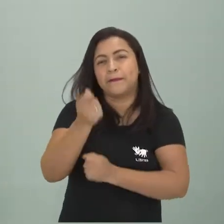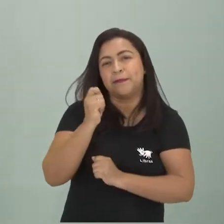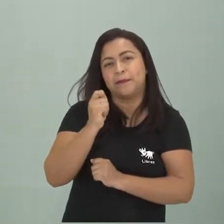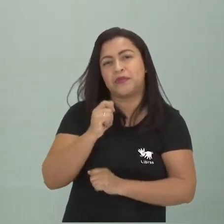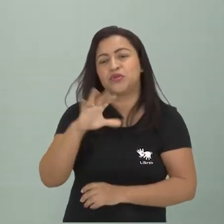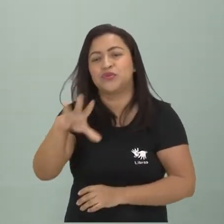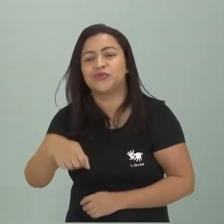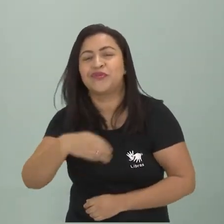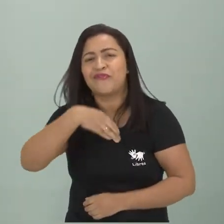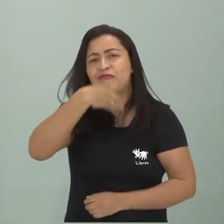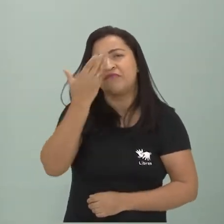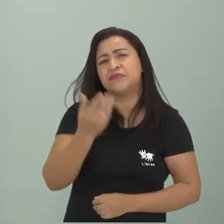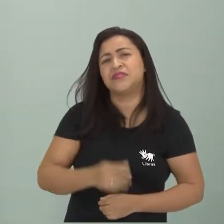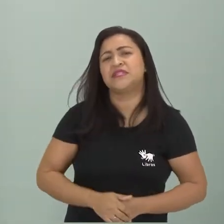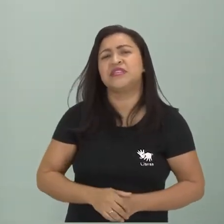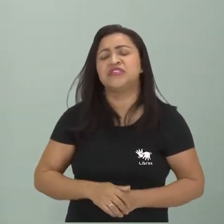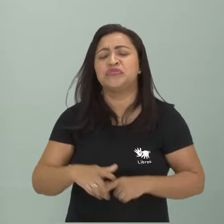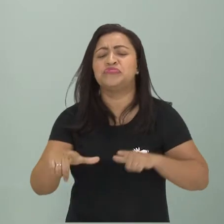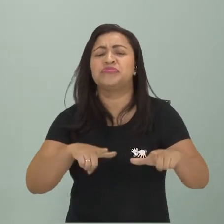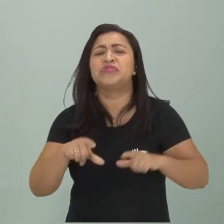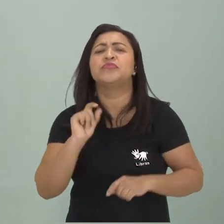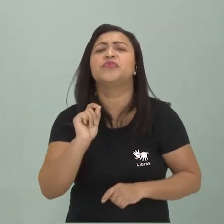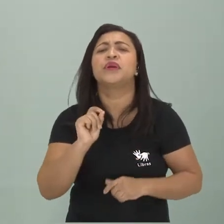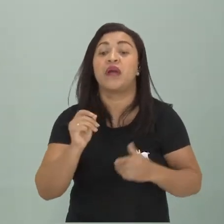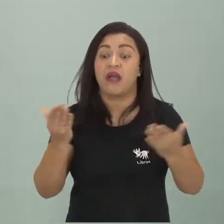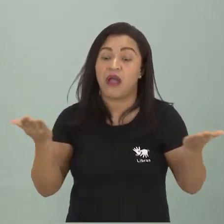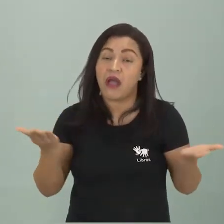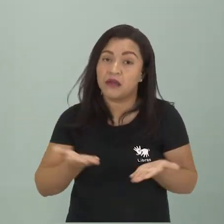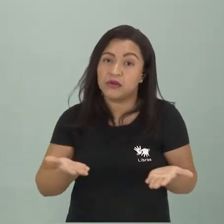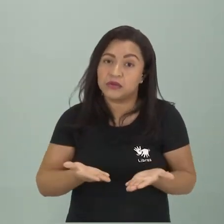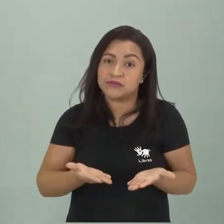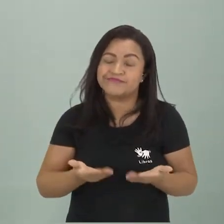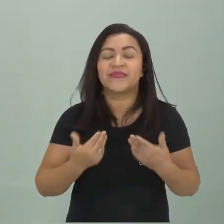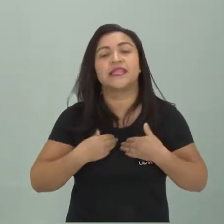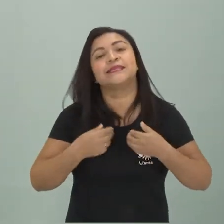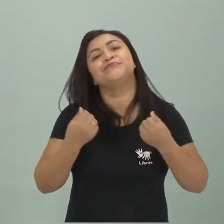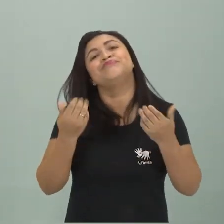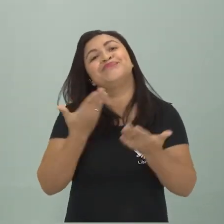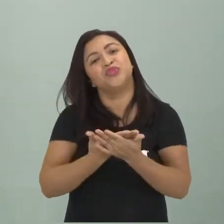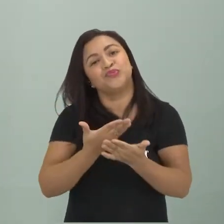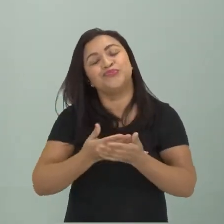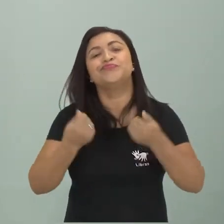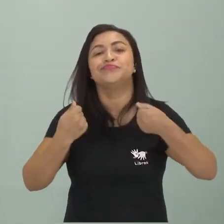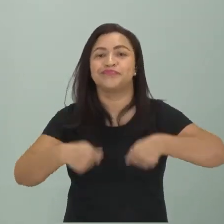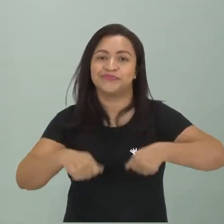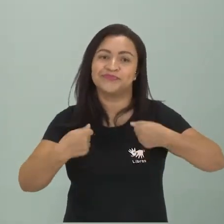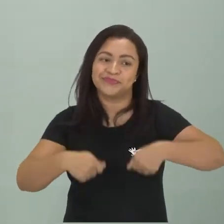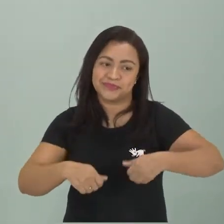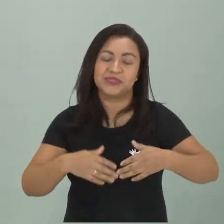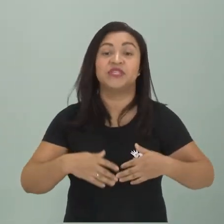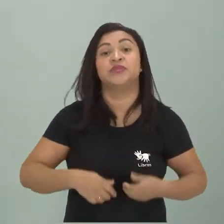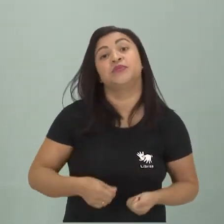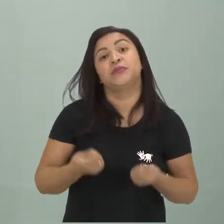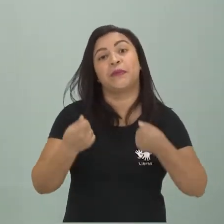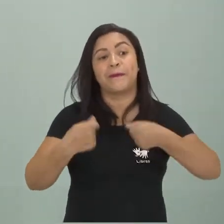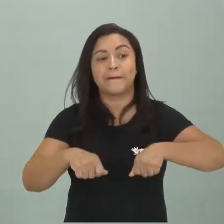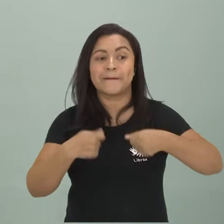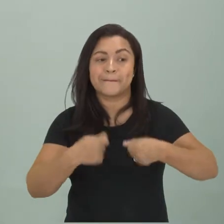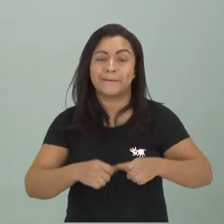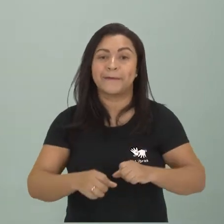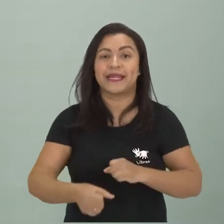é trabalho em nossos dias atuais? Eu preciso estudar, eu preciso ter uma qualificação, eu preciso ter